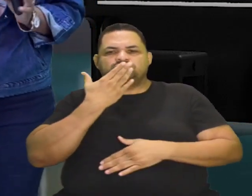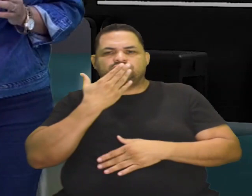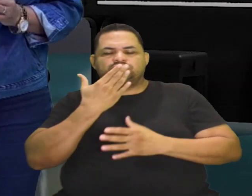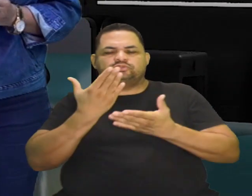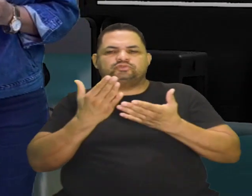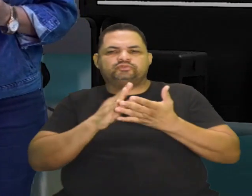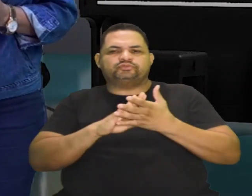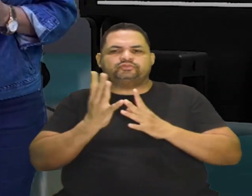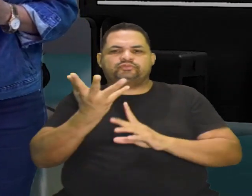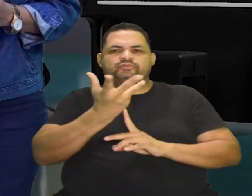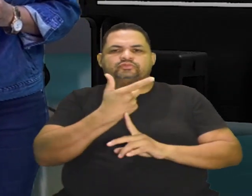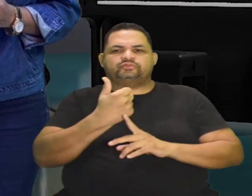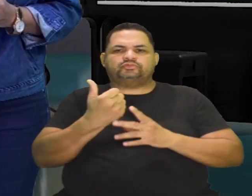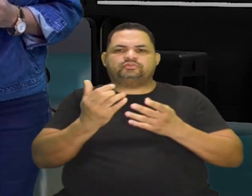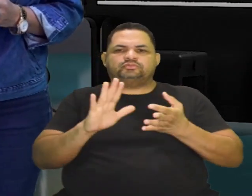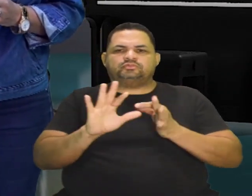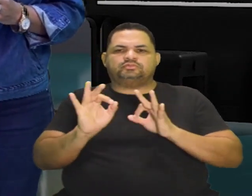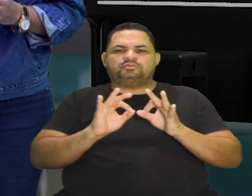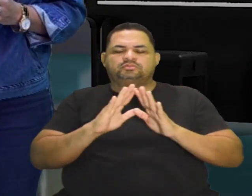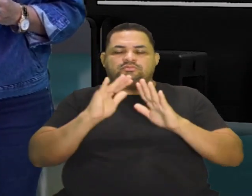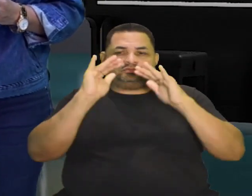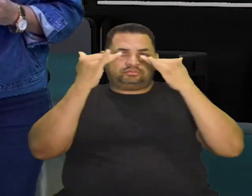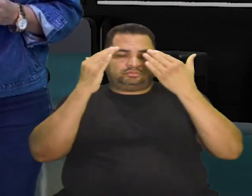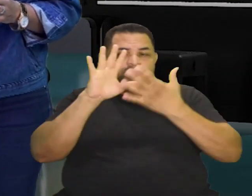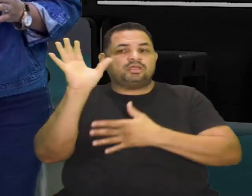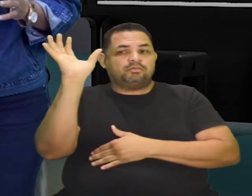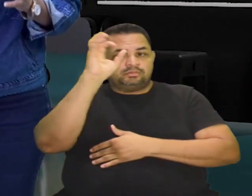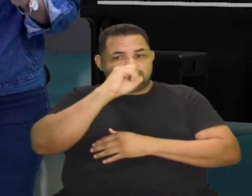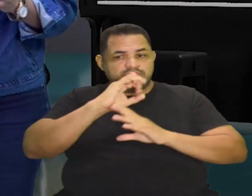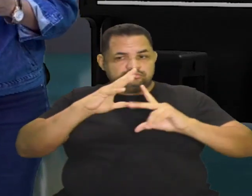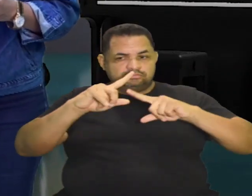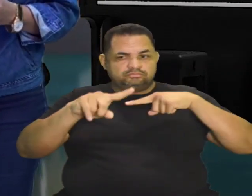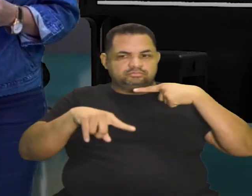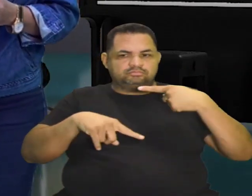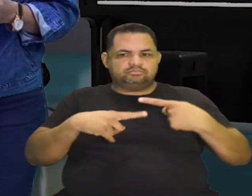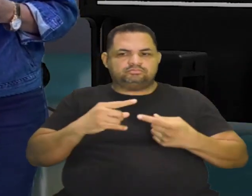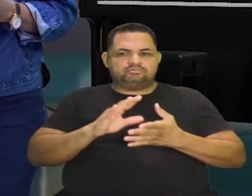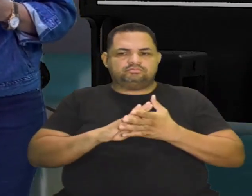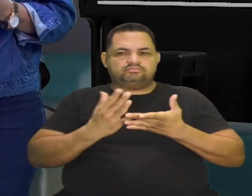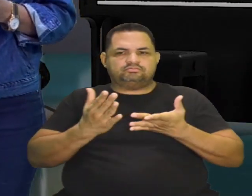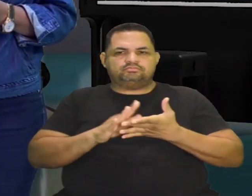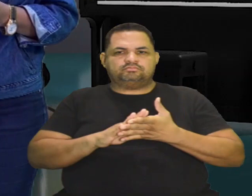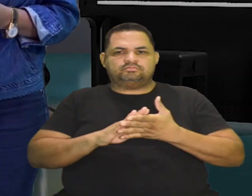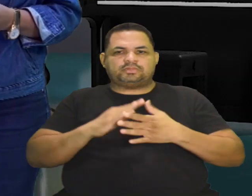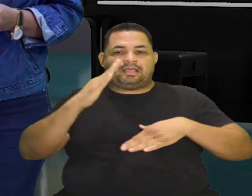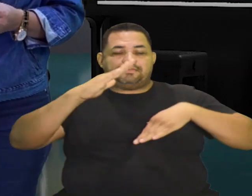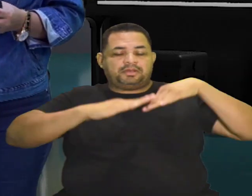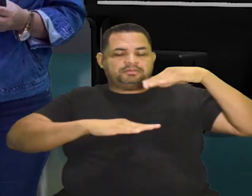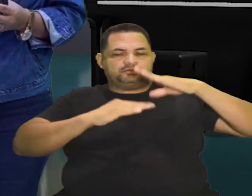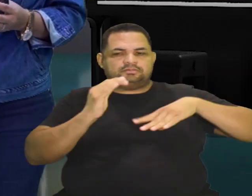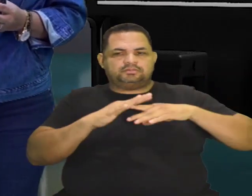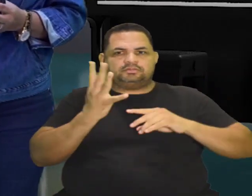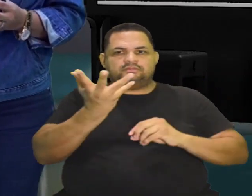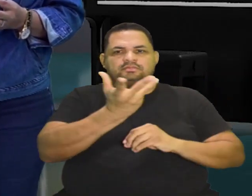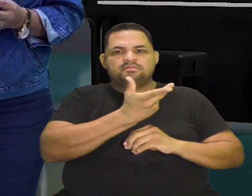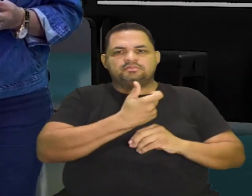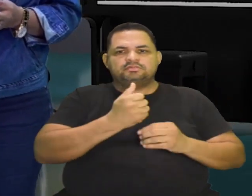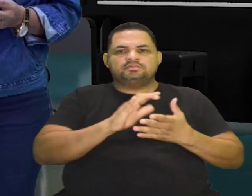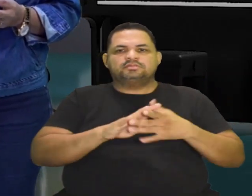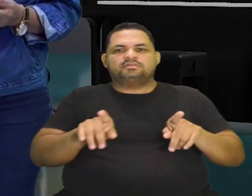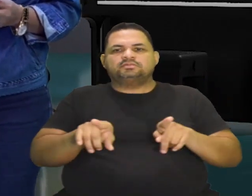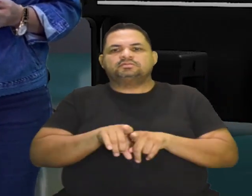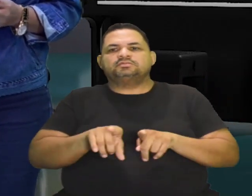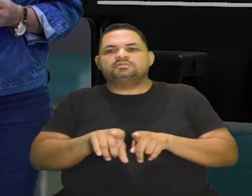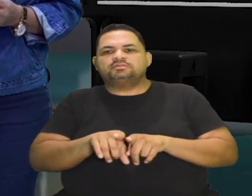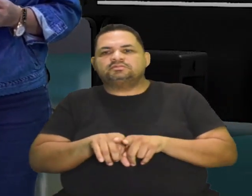esses estilos, viu? Fiquem atentos aí, porque vocês vão ficar especialistas em arte, isso mesmo. Estão estudando a história da